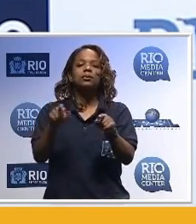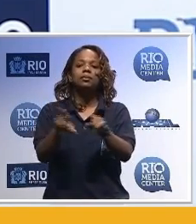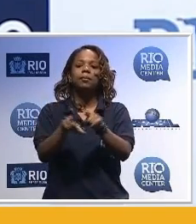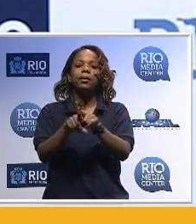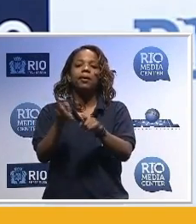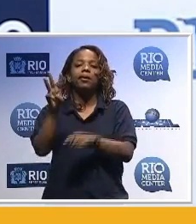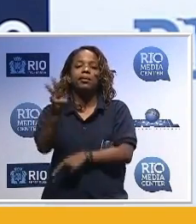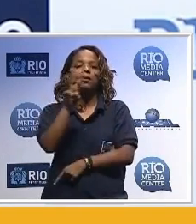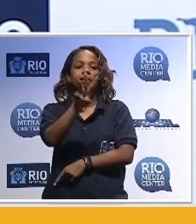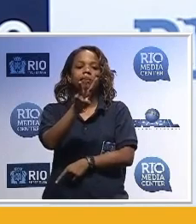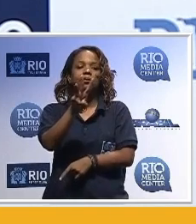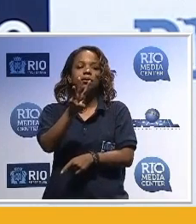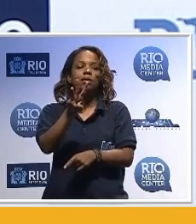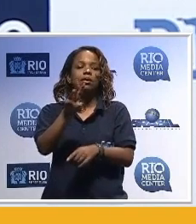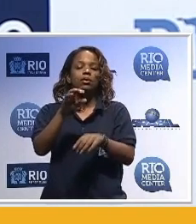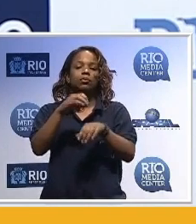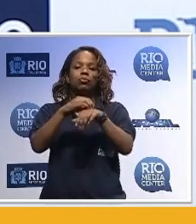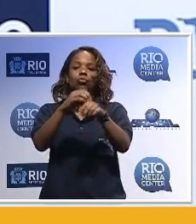guia, que é